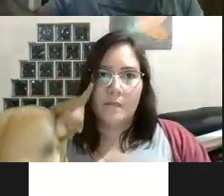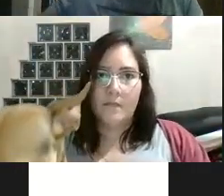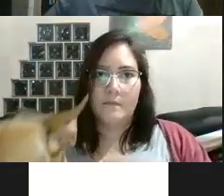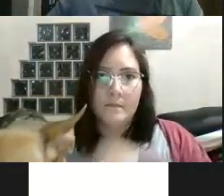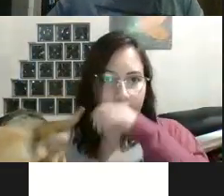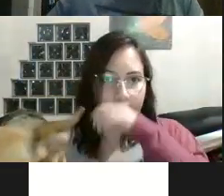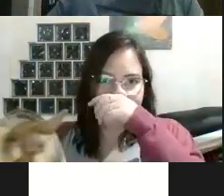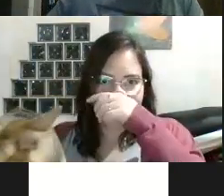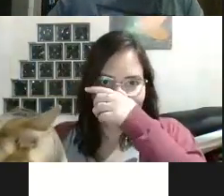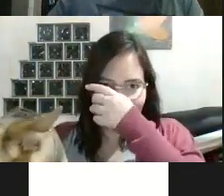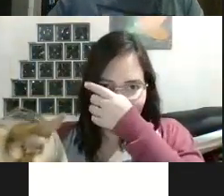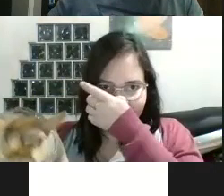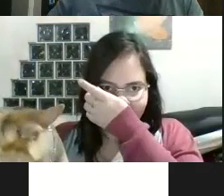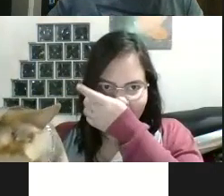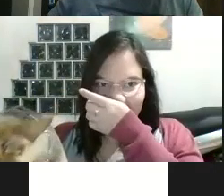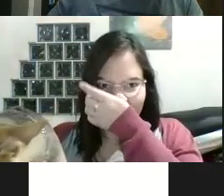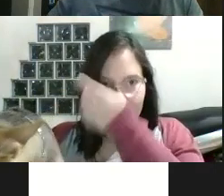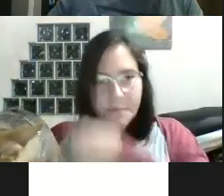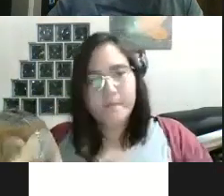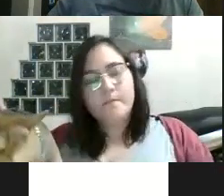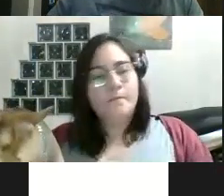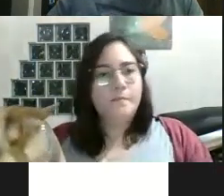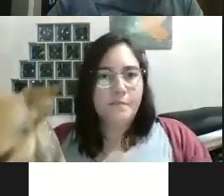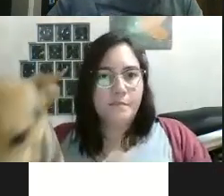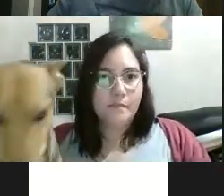é o daqui para frente.